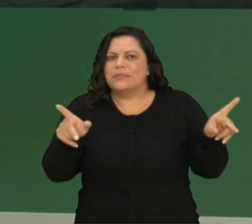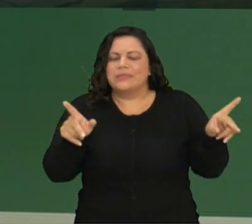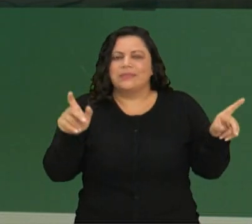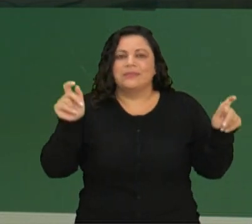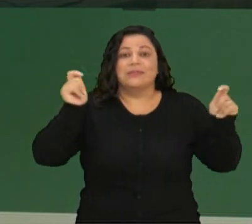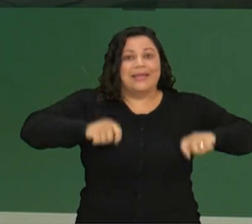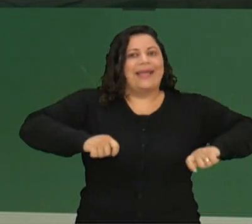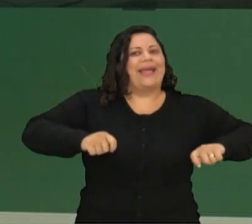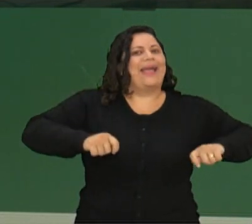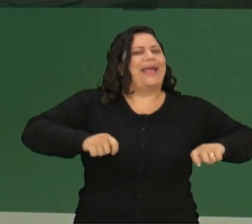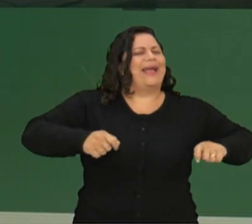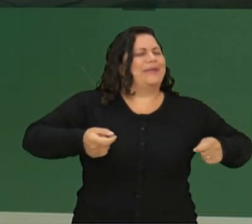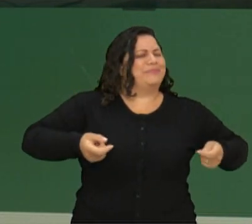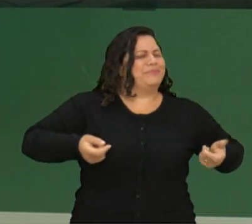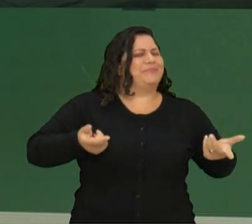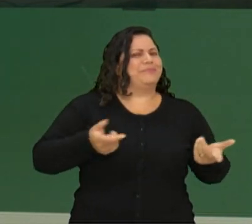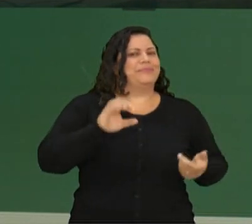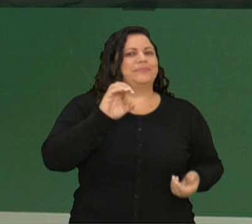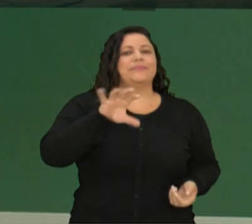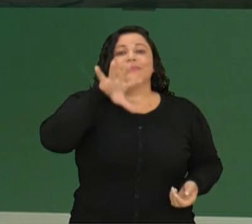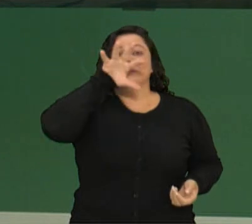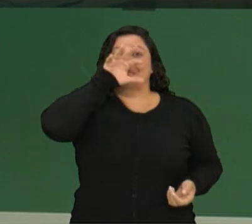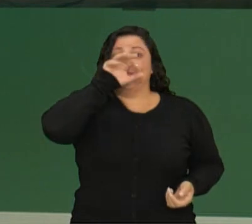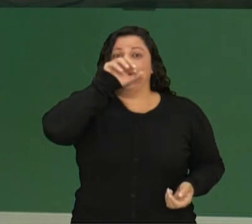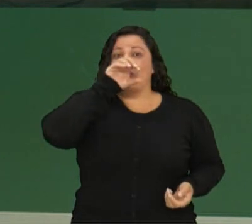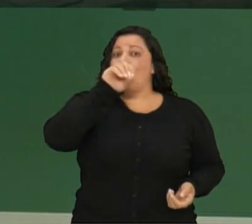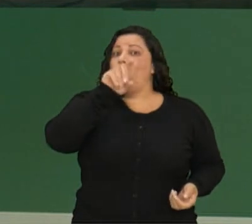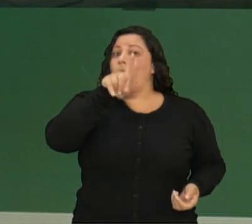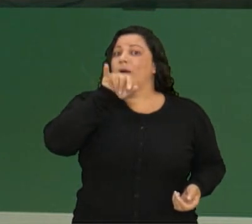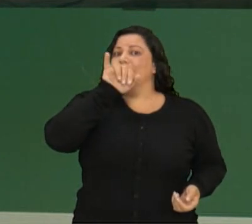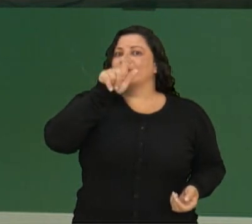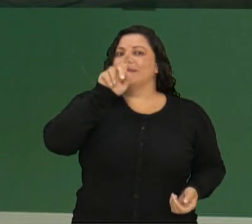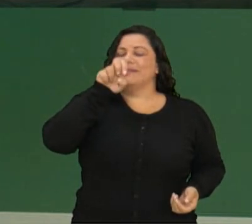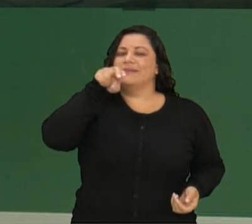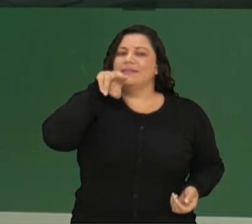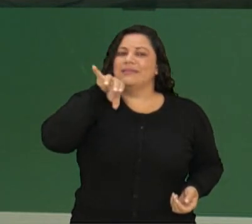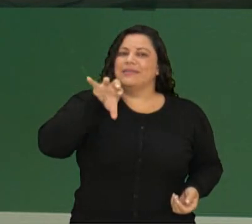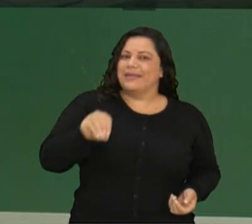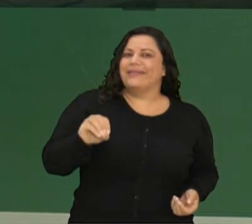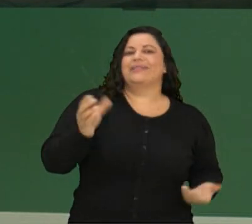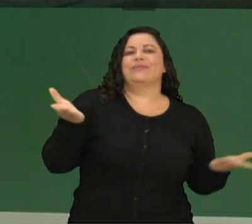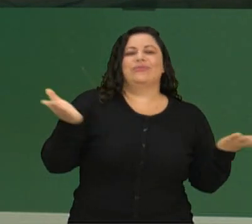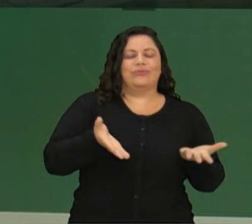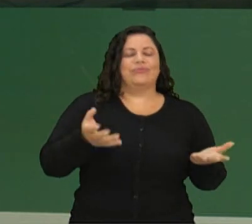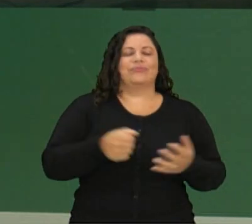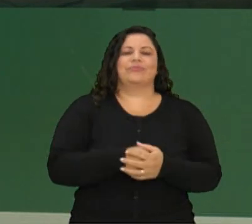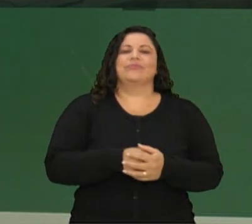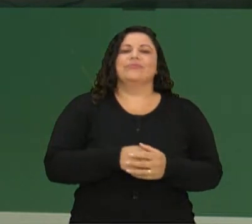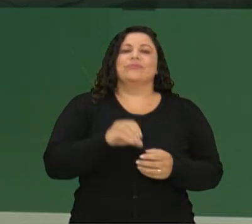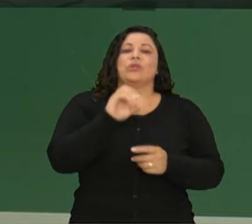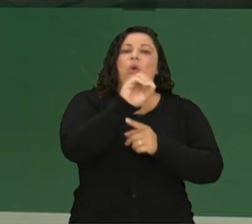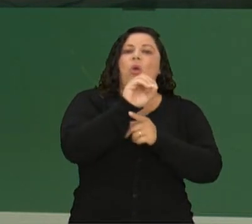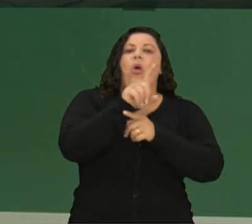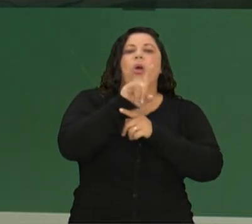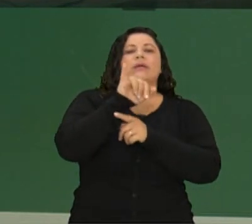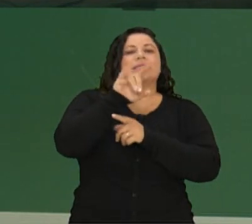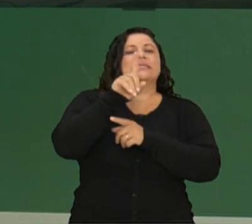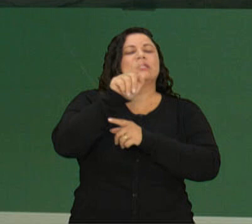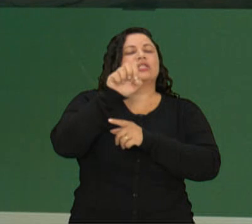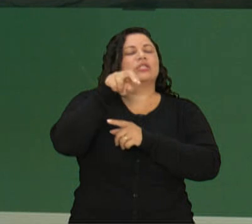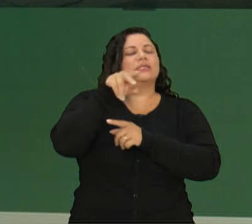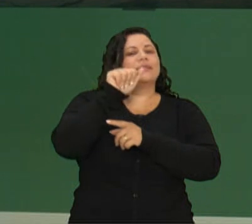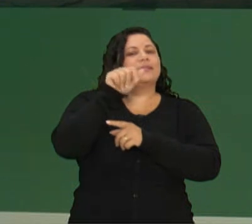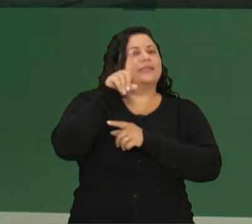o sangue rico em oxigênio, né? Então, essa artéria ela vai impulsionar sangue oxigenado para todas